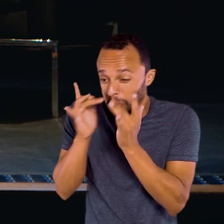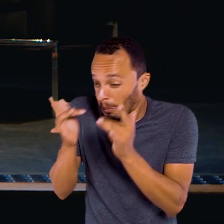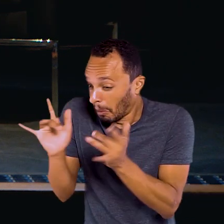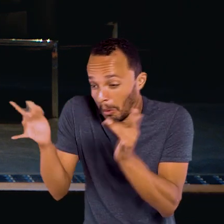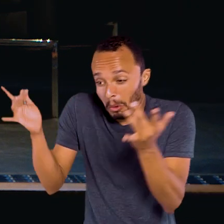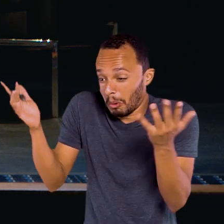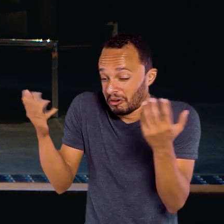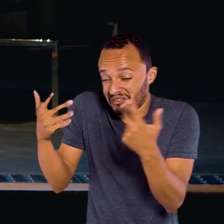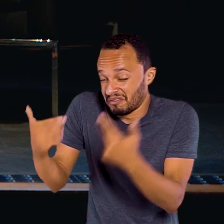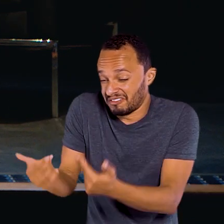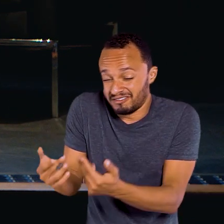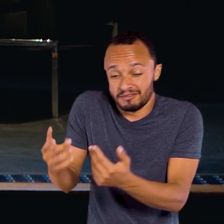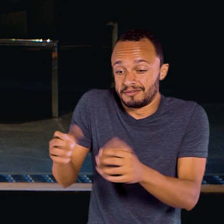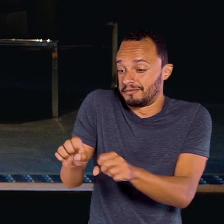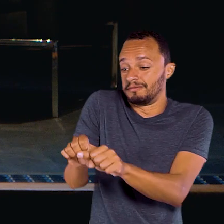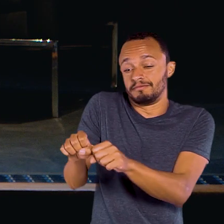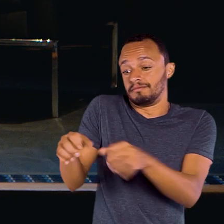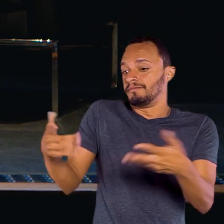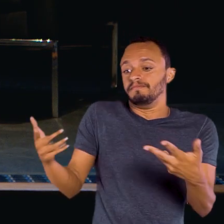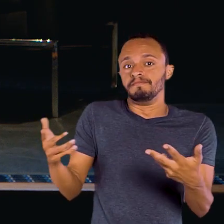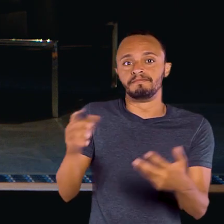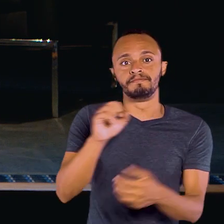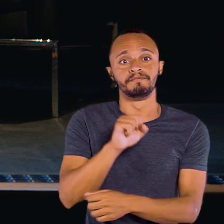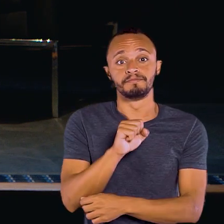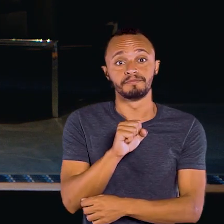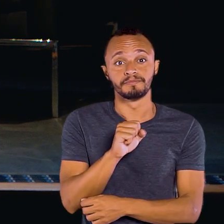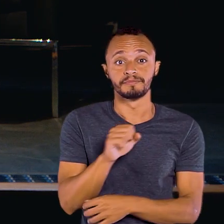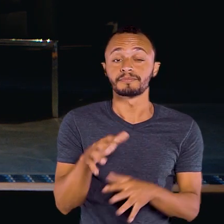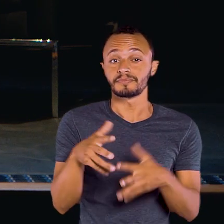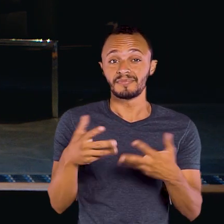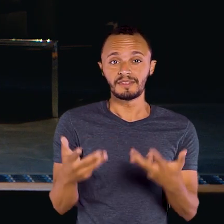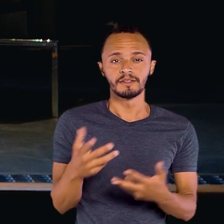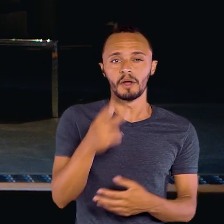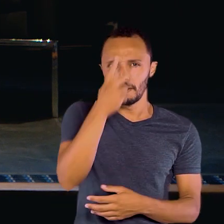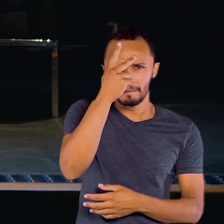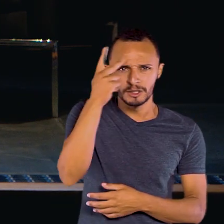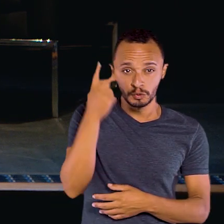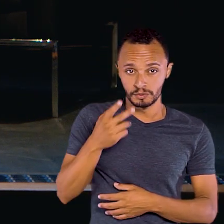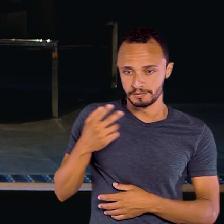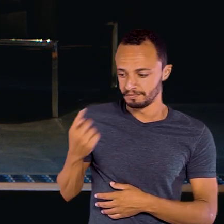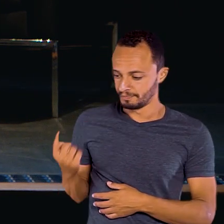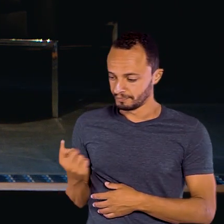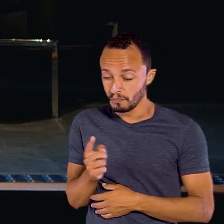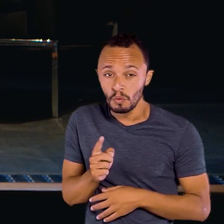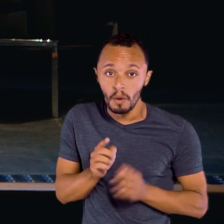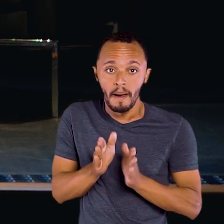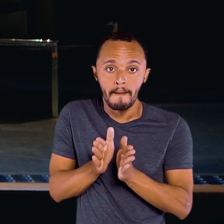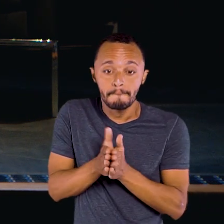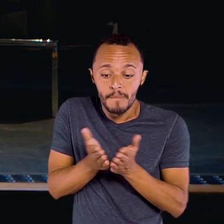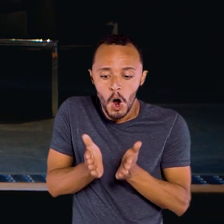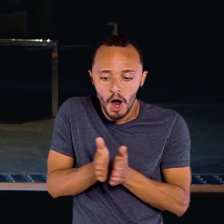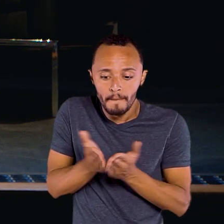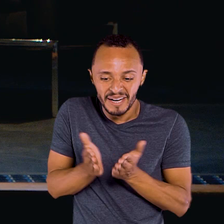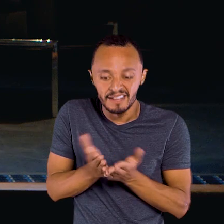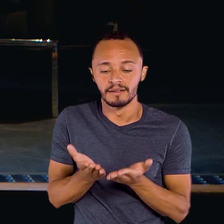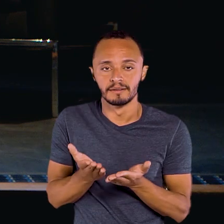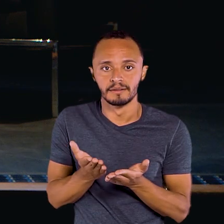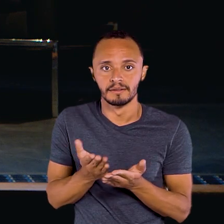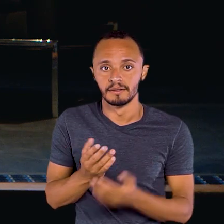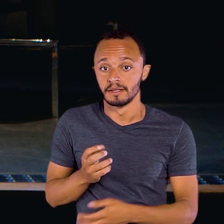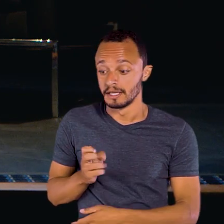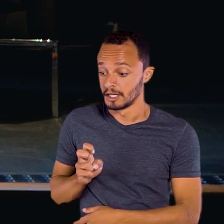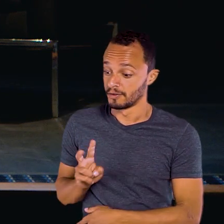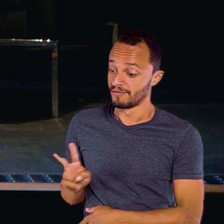têm esse conjunto de coisas, de posses, elas colocam os valores delas e